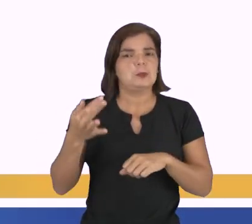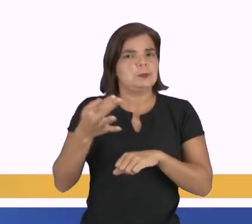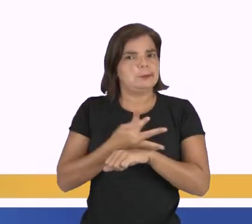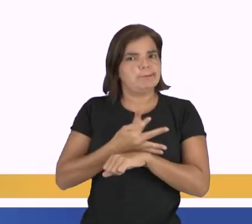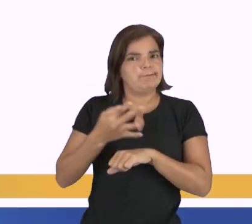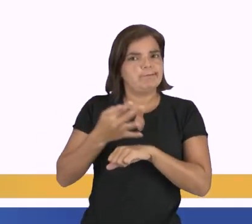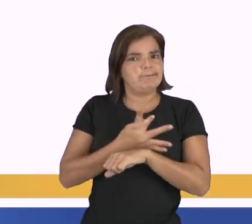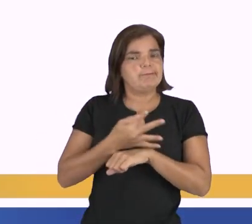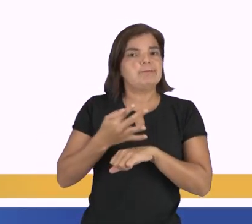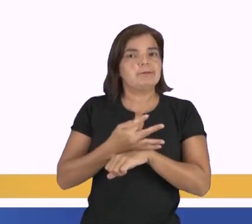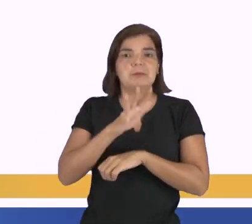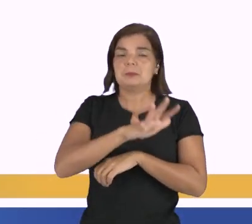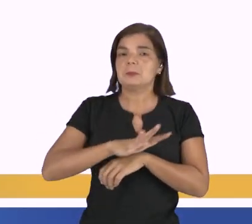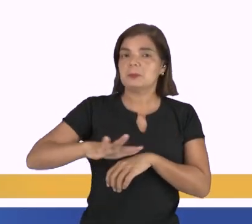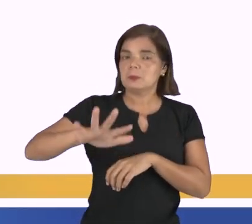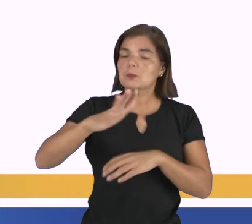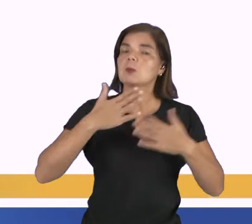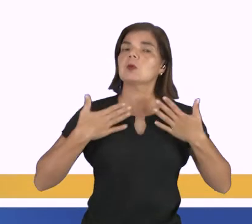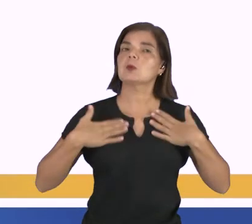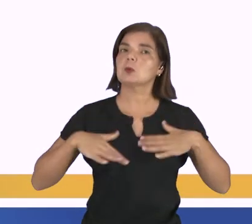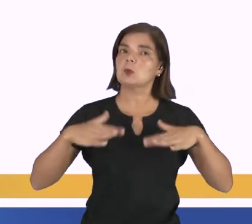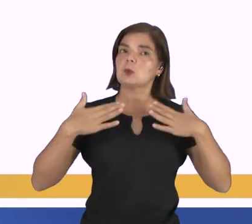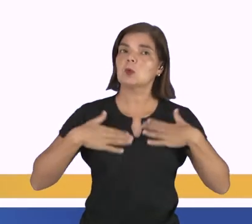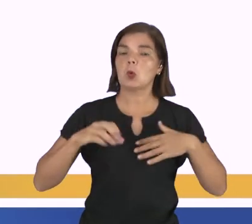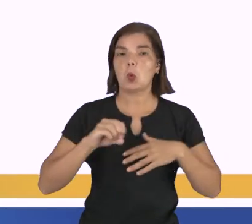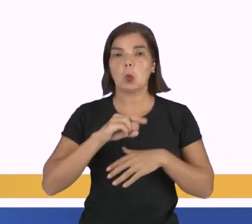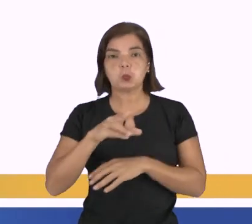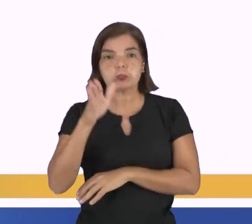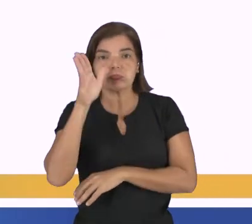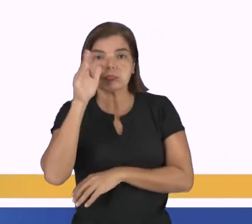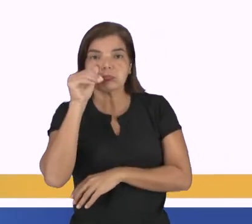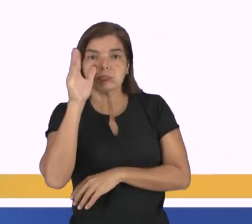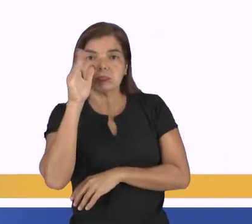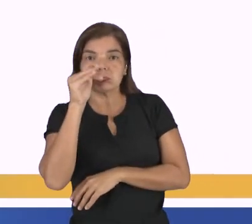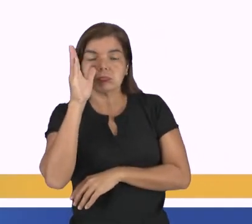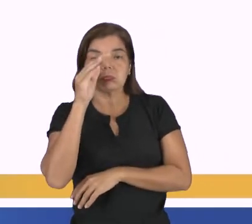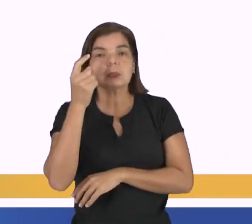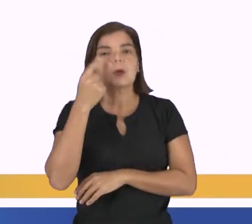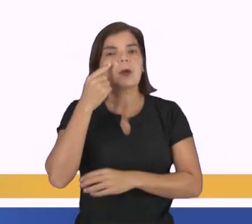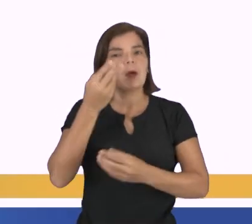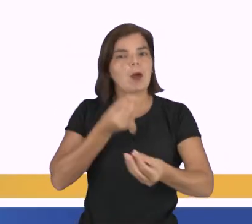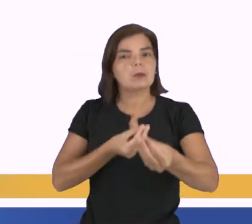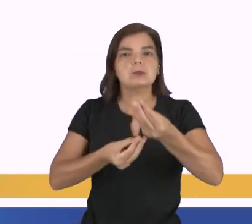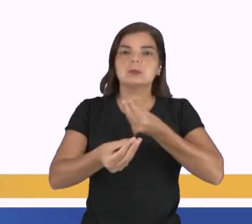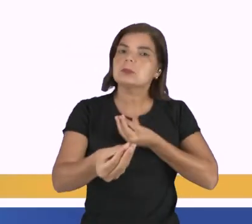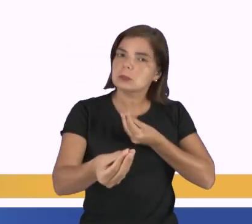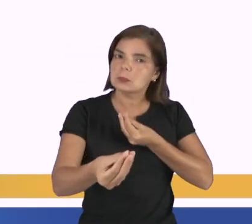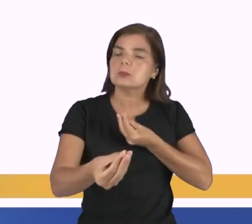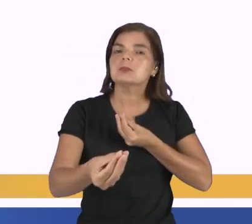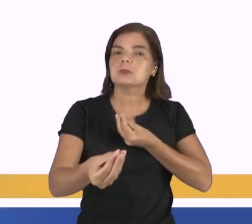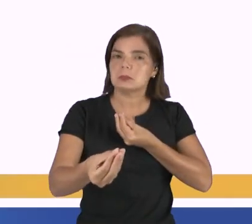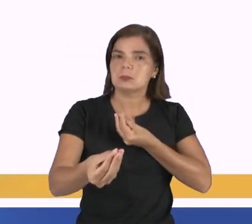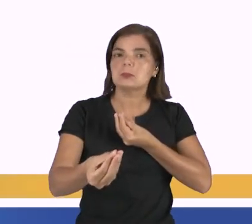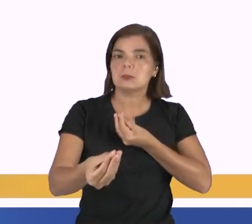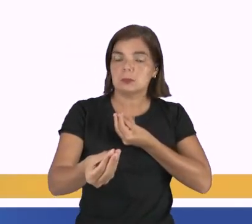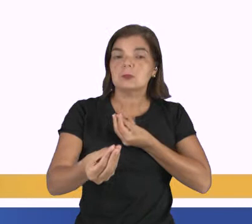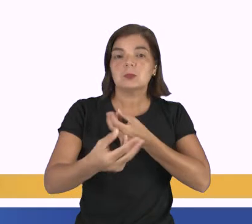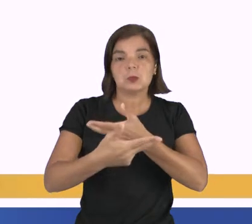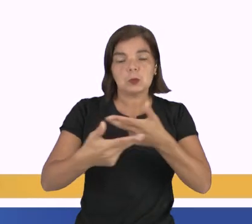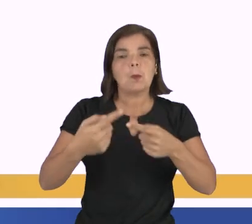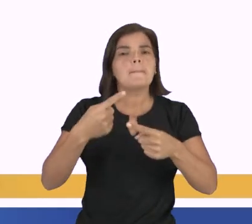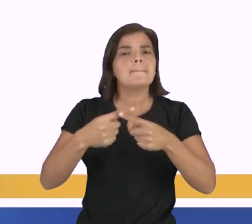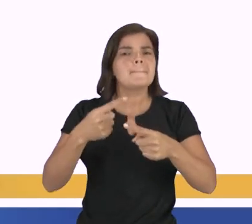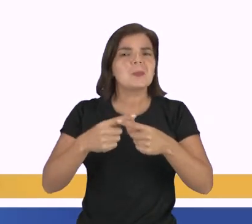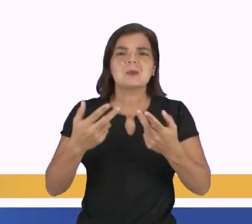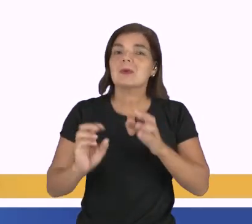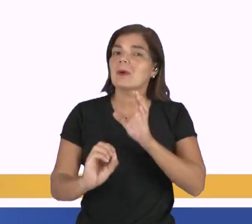hesitante, né? De modo mais geral, pacífica, né? Ou de curiosidade, como a gente viu a troca, né? De questões de espelhos, né? Por